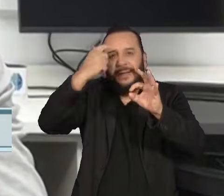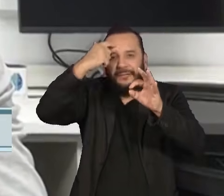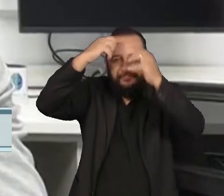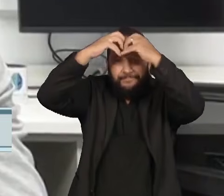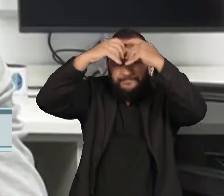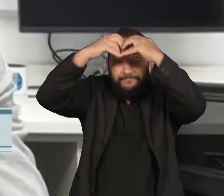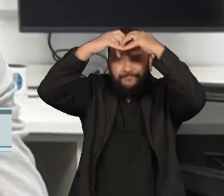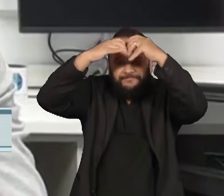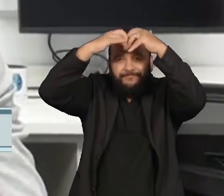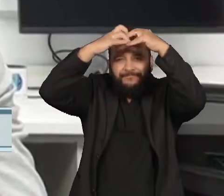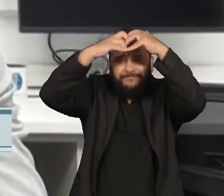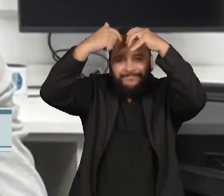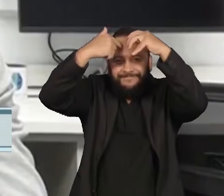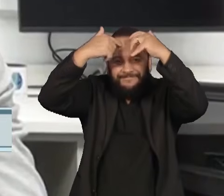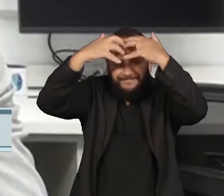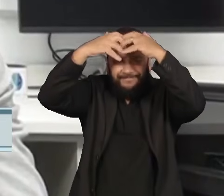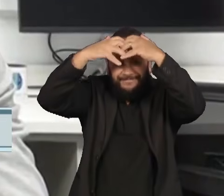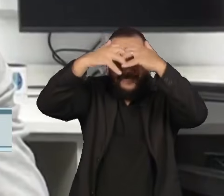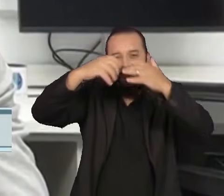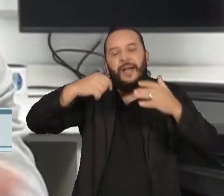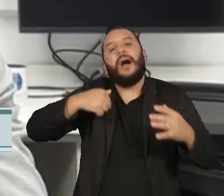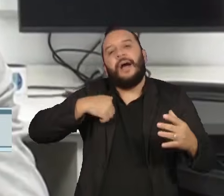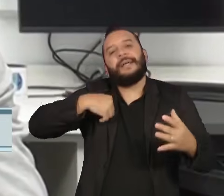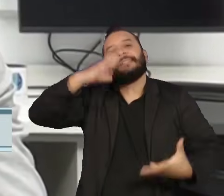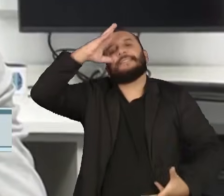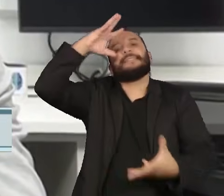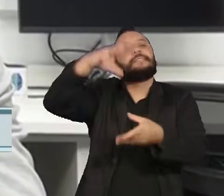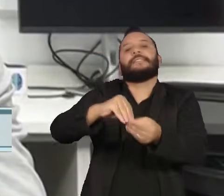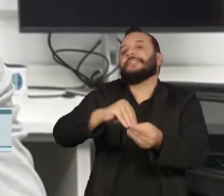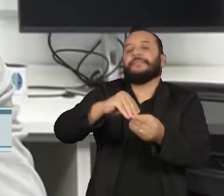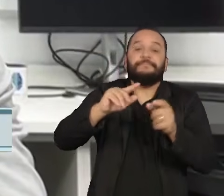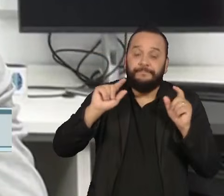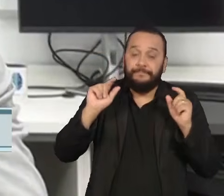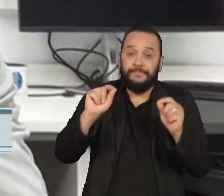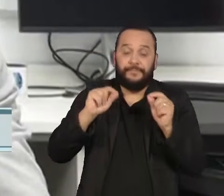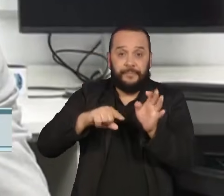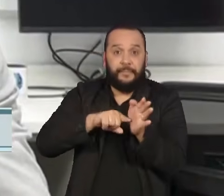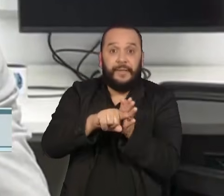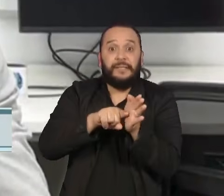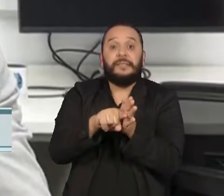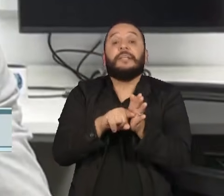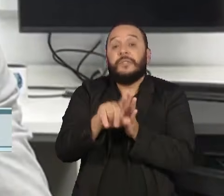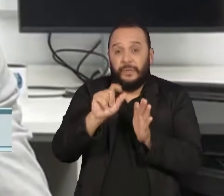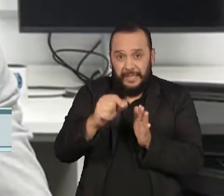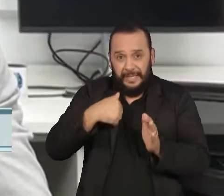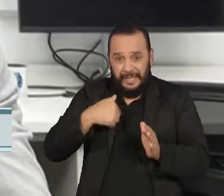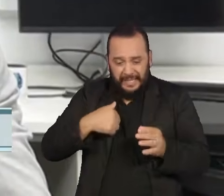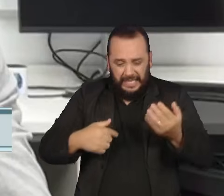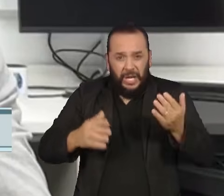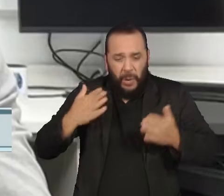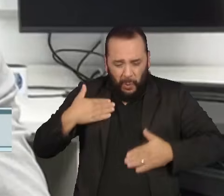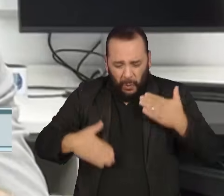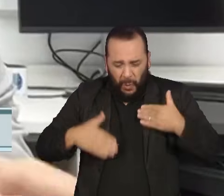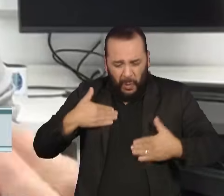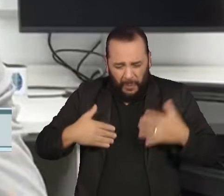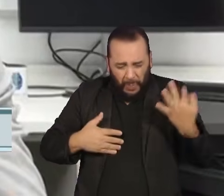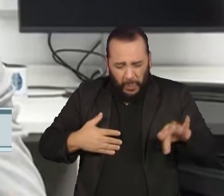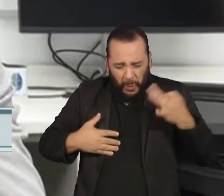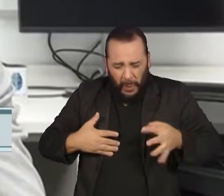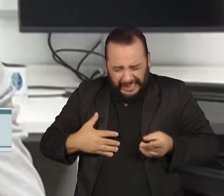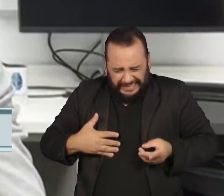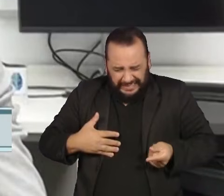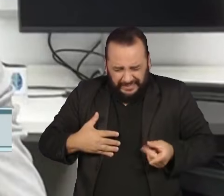gente... uma das grandes conclusões, né, que a gente acabou tirando desse estudo, que a própria dor crônica tem